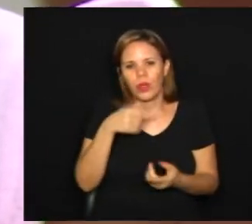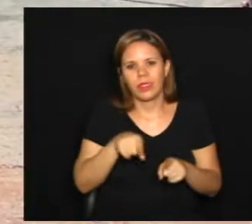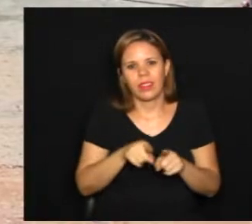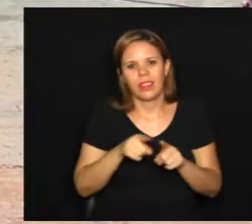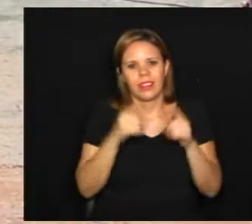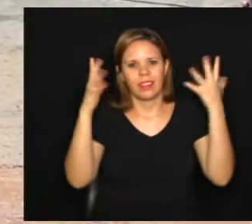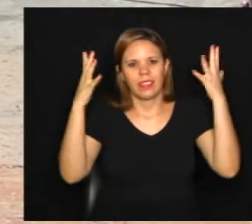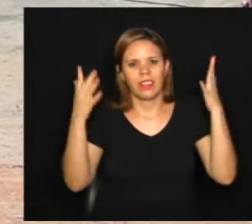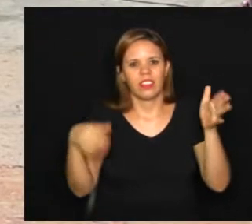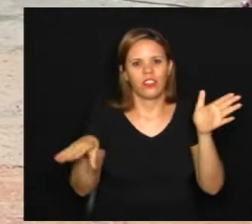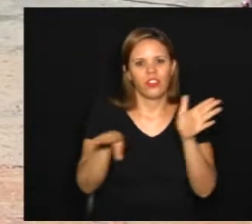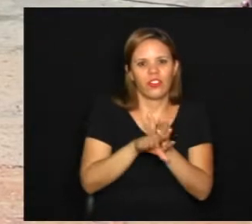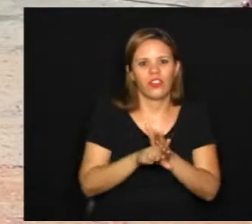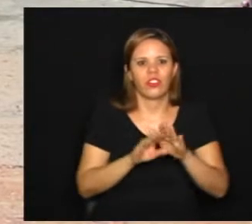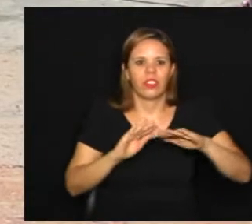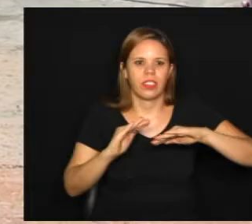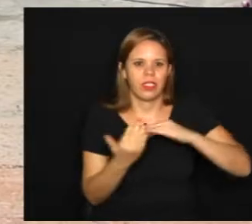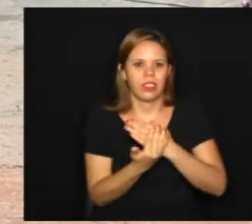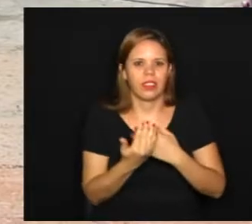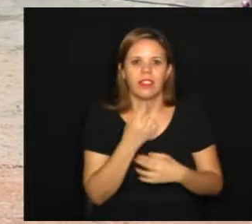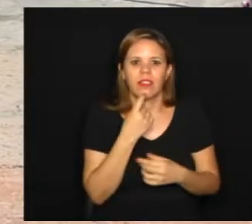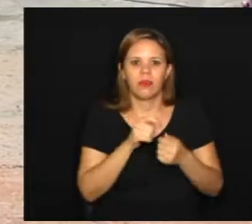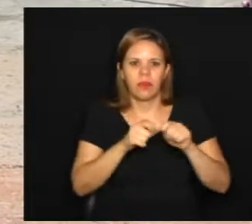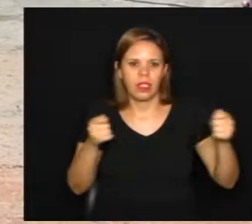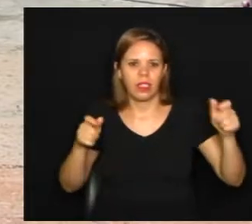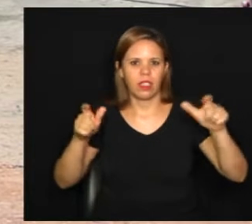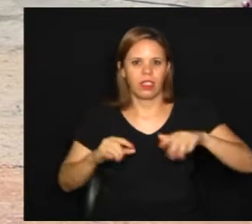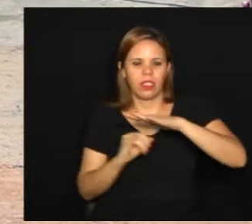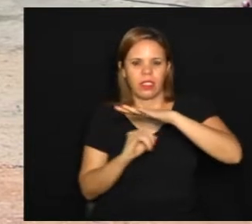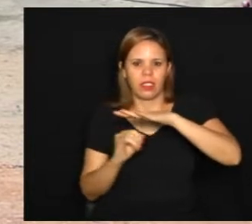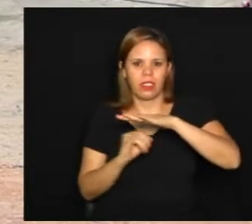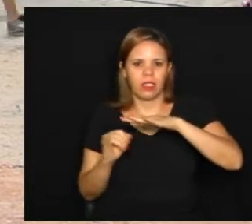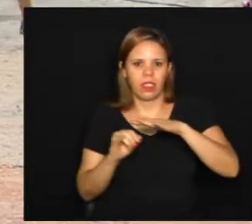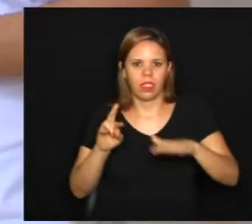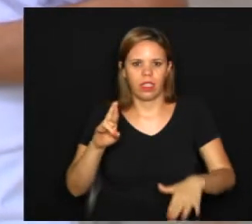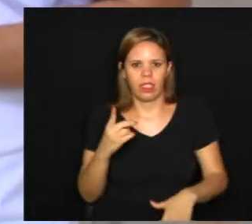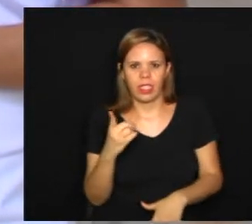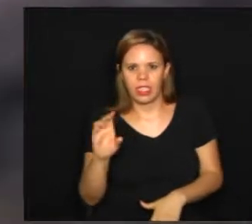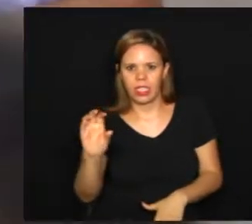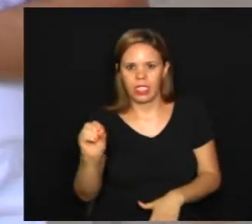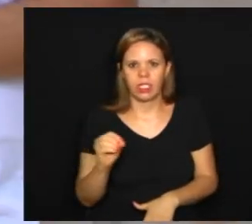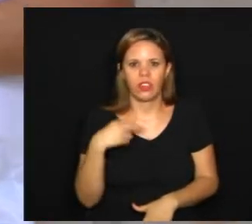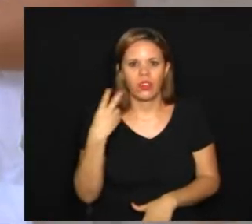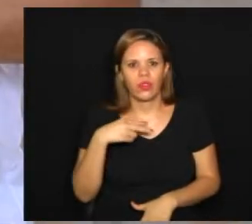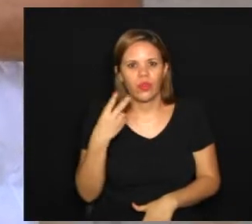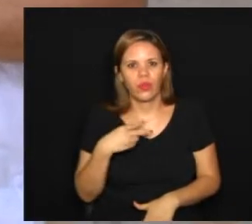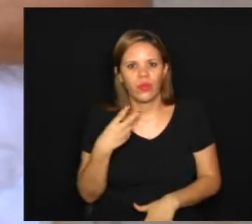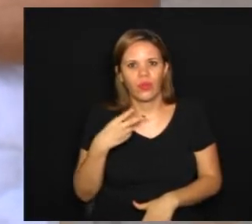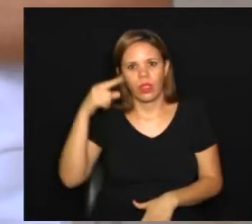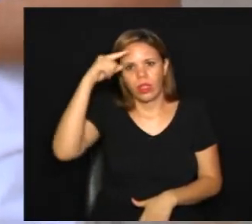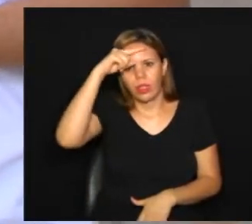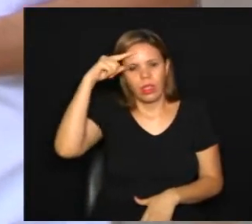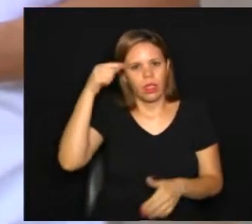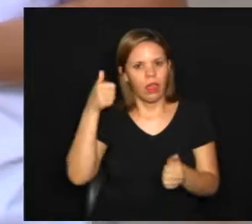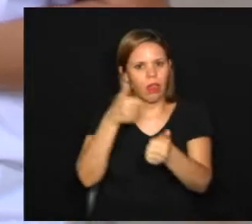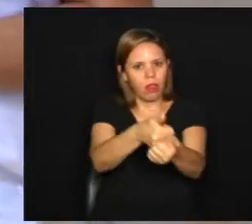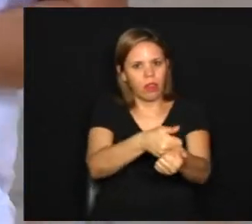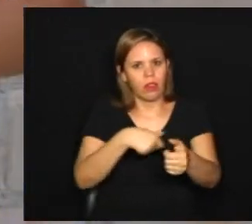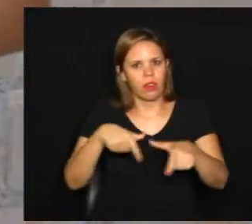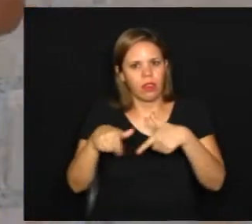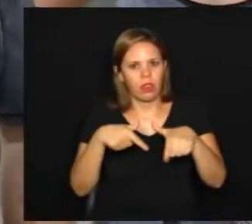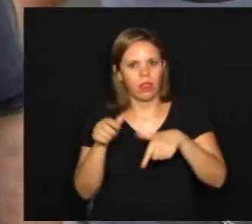comemoração é porque chegou no Jardim Campina Grande a unidade do Instituto Redenção. O vereador Felipe Marquesi, que acompanha o trabalho